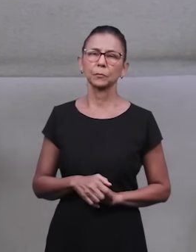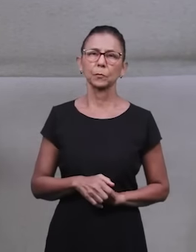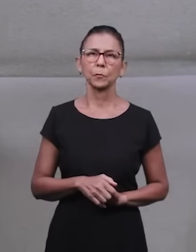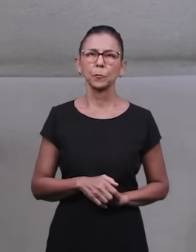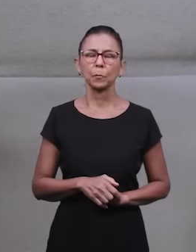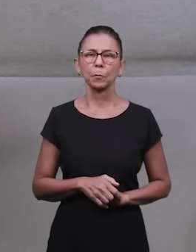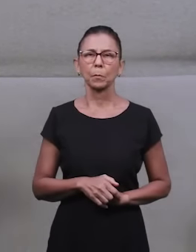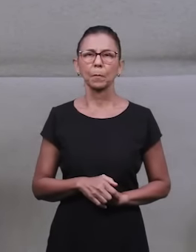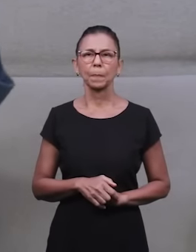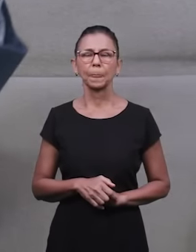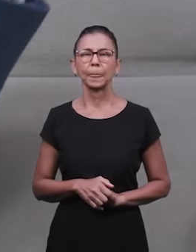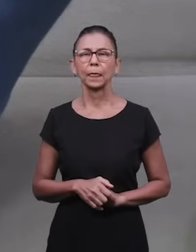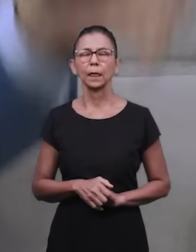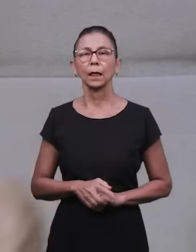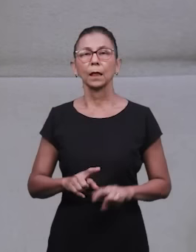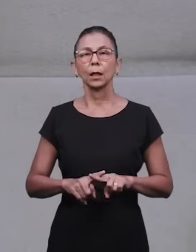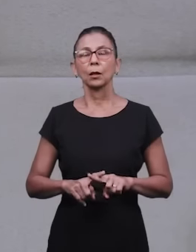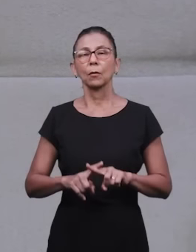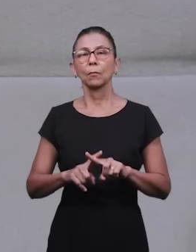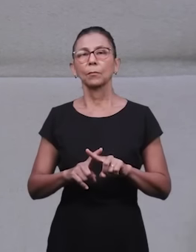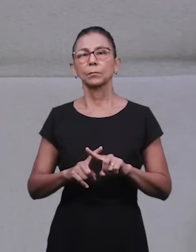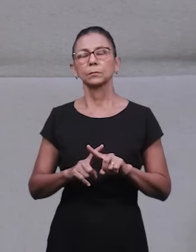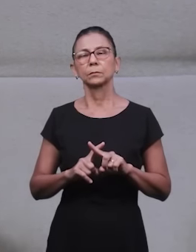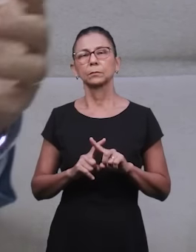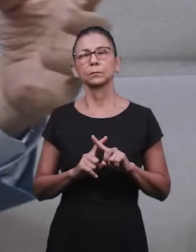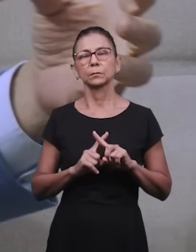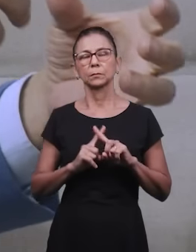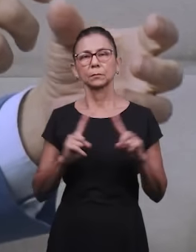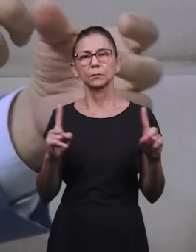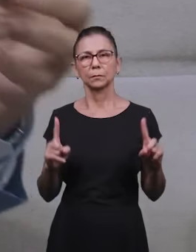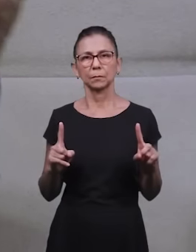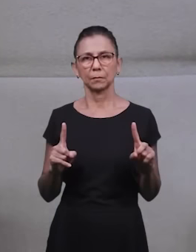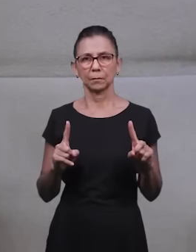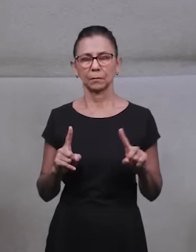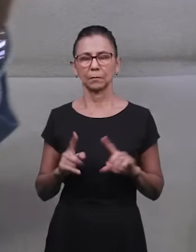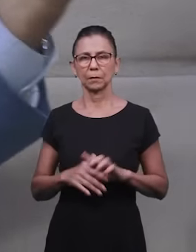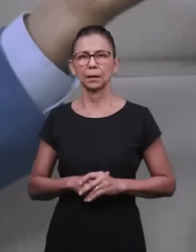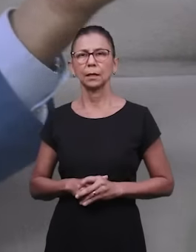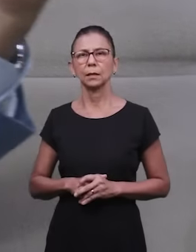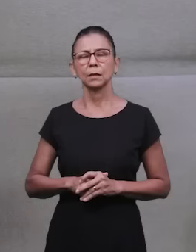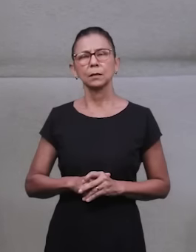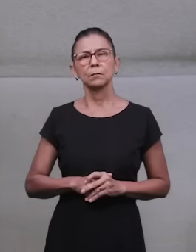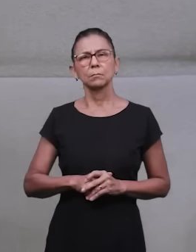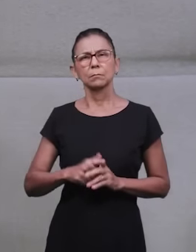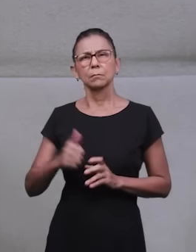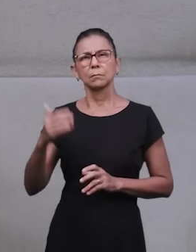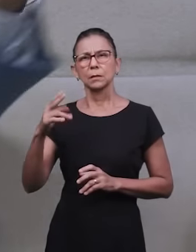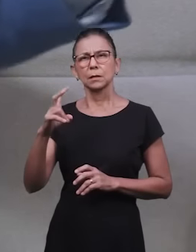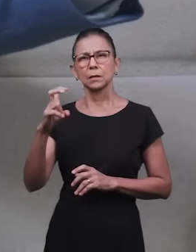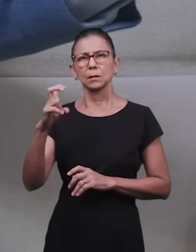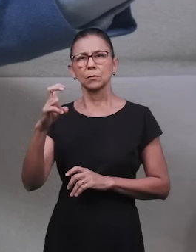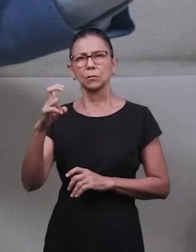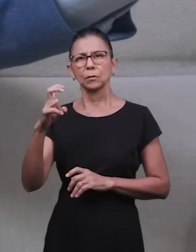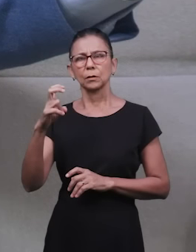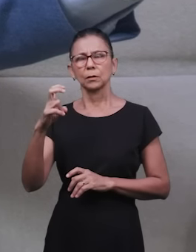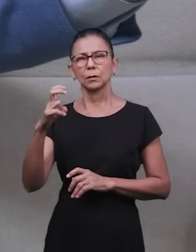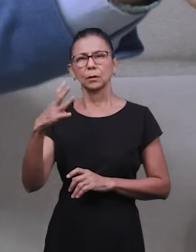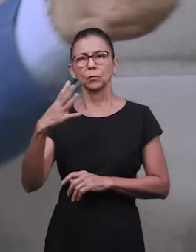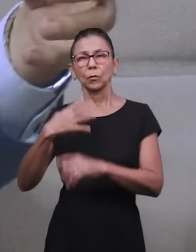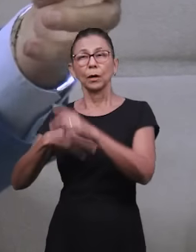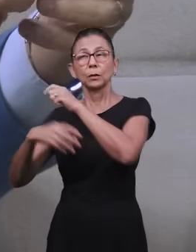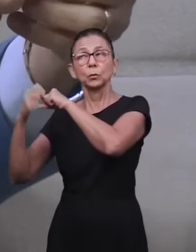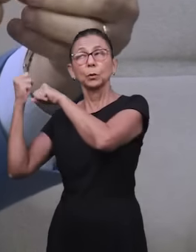que uma igreja fiel, porque os irmãos que tiveram a experiência há 50 anos atrás, eles tiveram essa